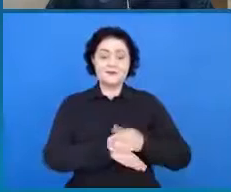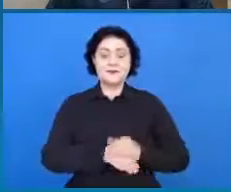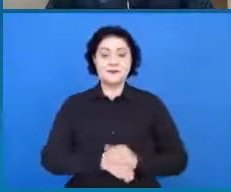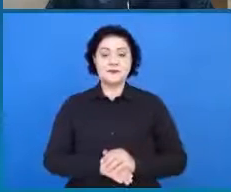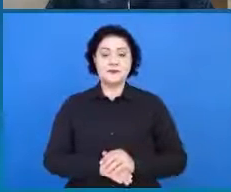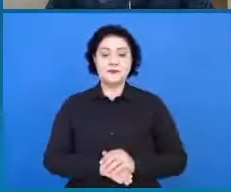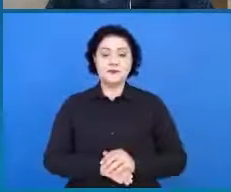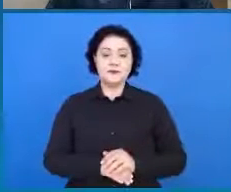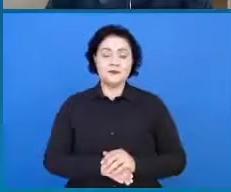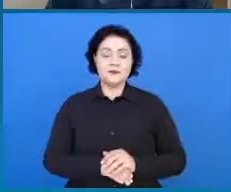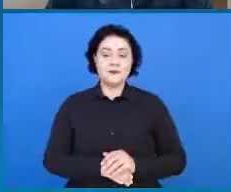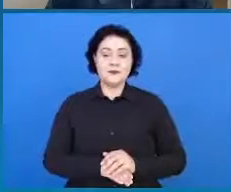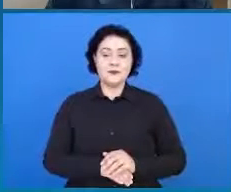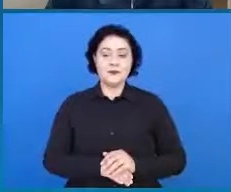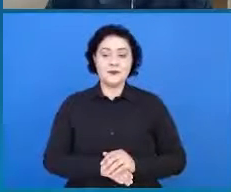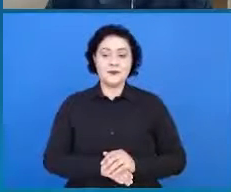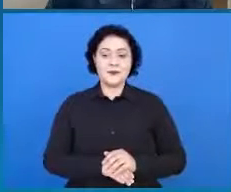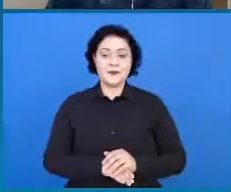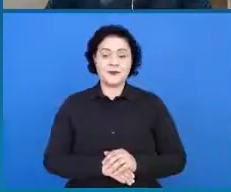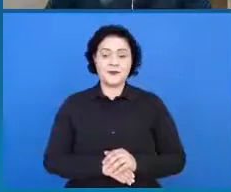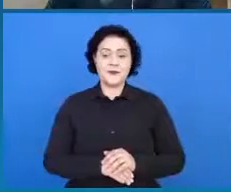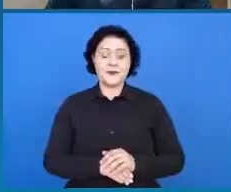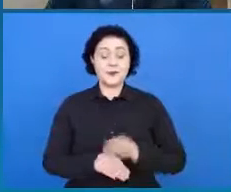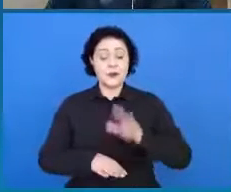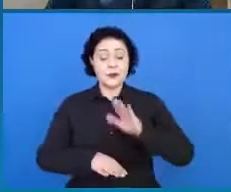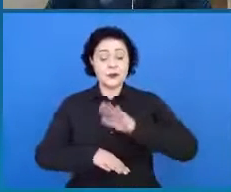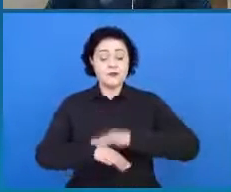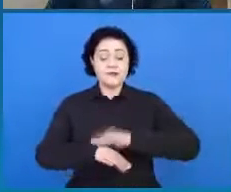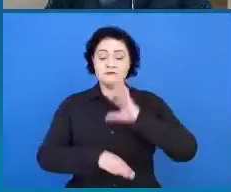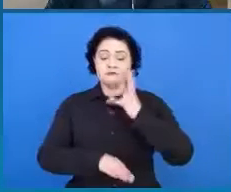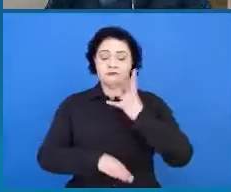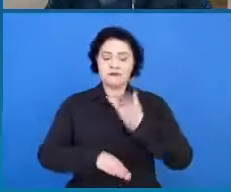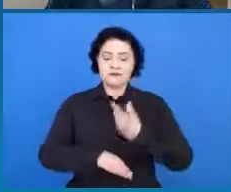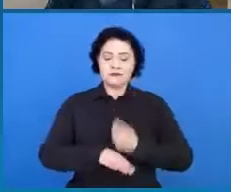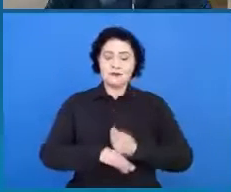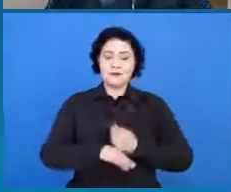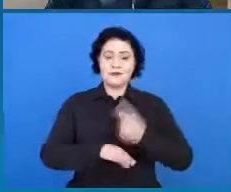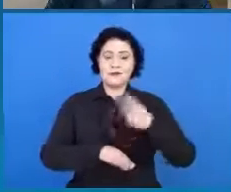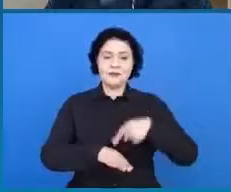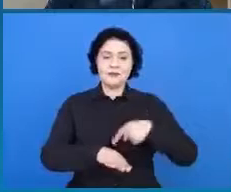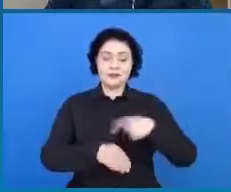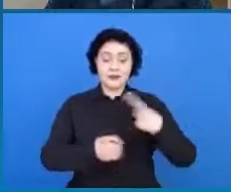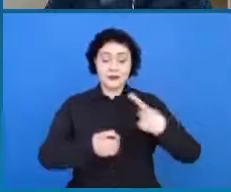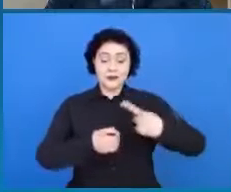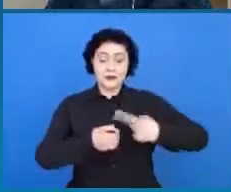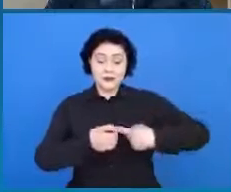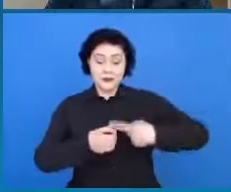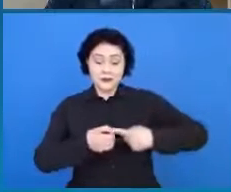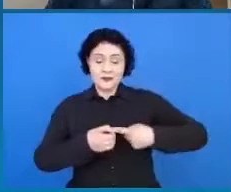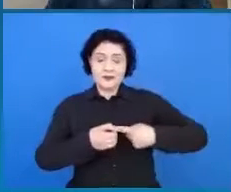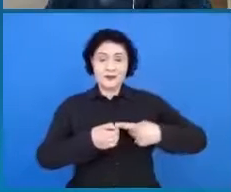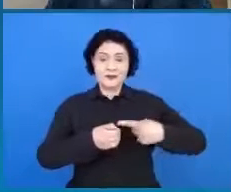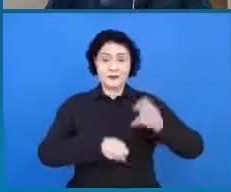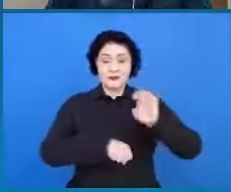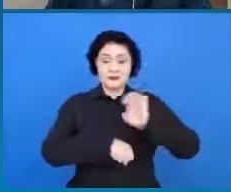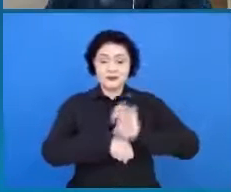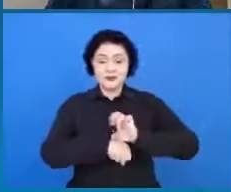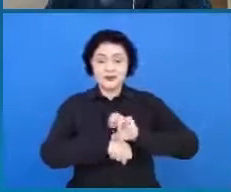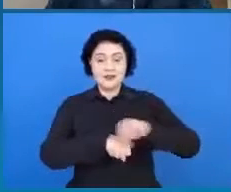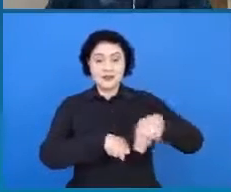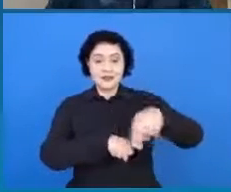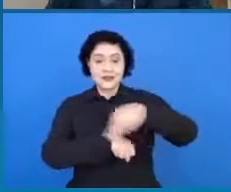Espírita ele realmente ele é nacional é Municipal Estadual nacional